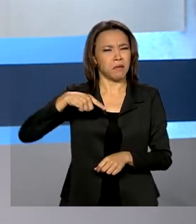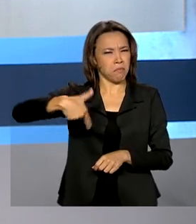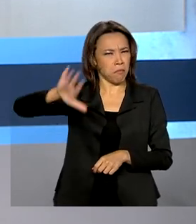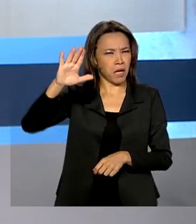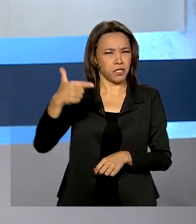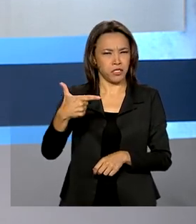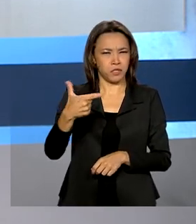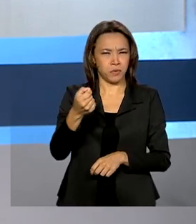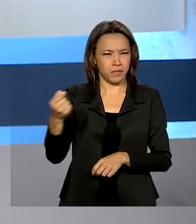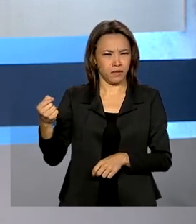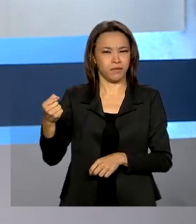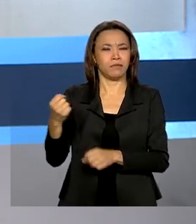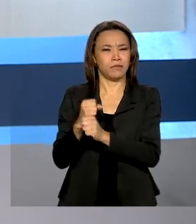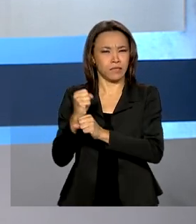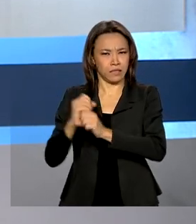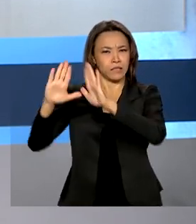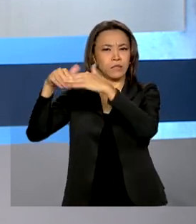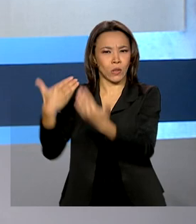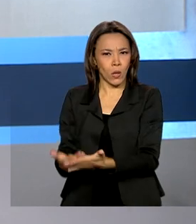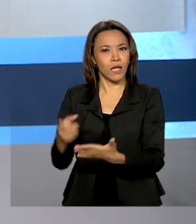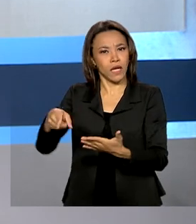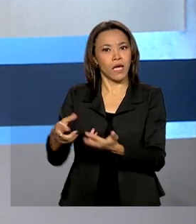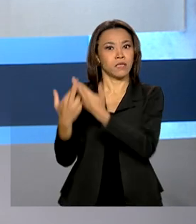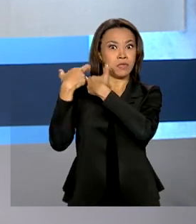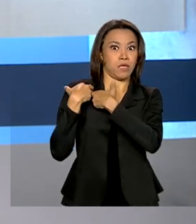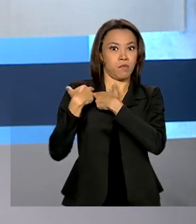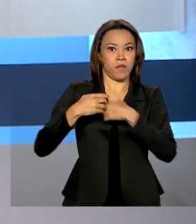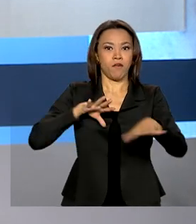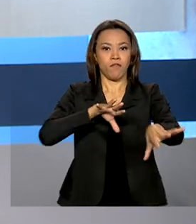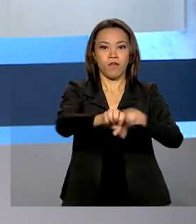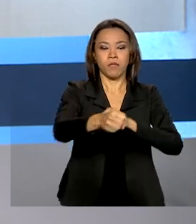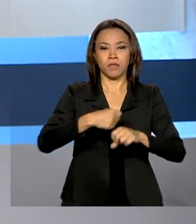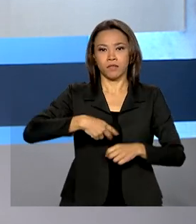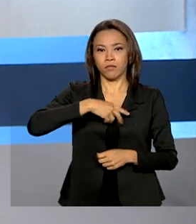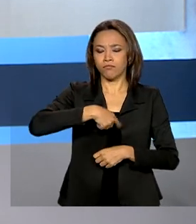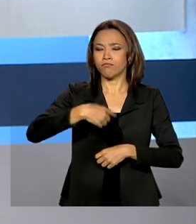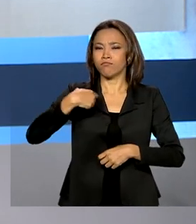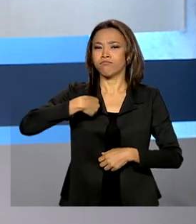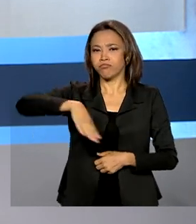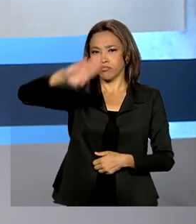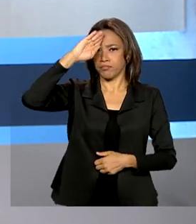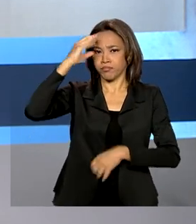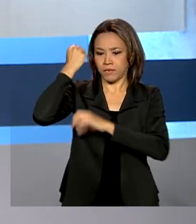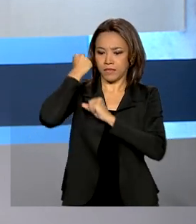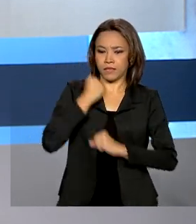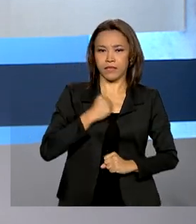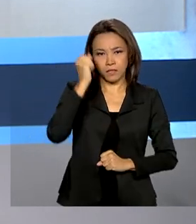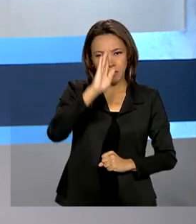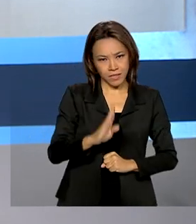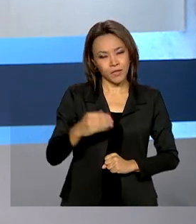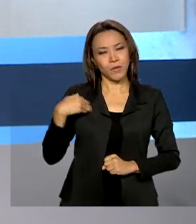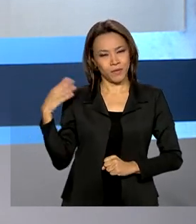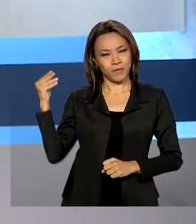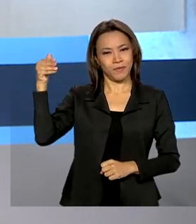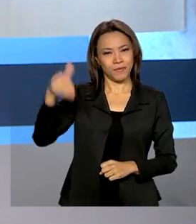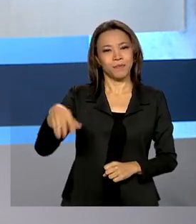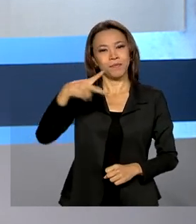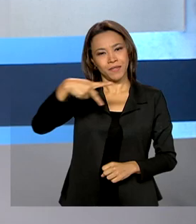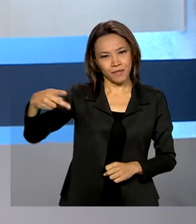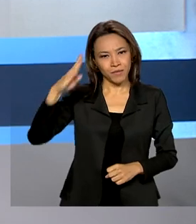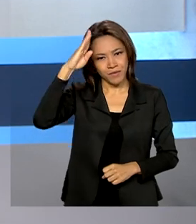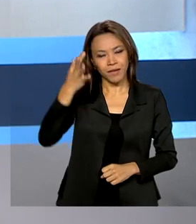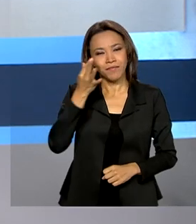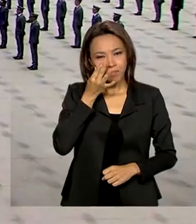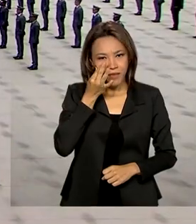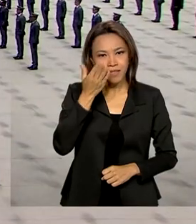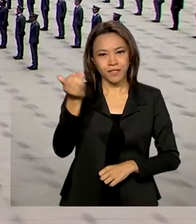anos e é responsável pela formação dos oficiais do Exército Brasileiro. O presidente Jair Bolsonaro esteve no evento em Resende, no Rio de